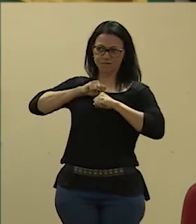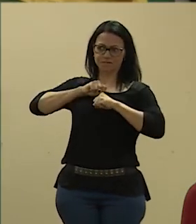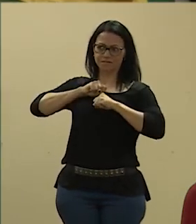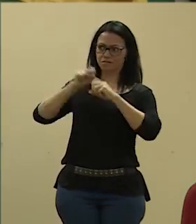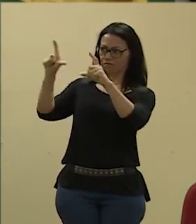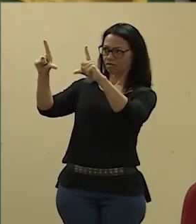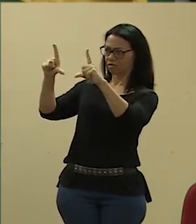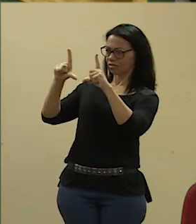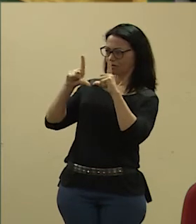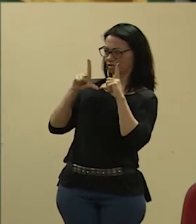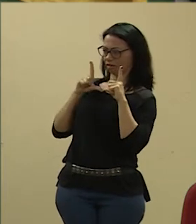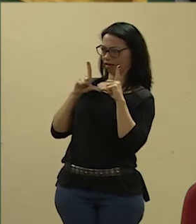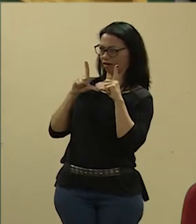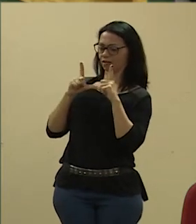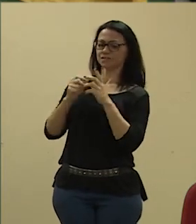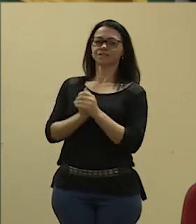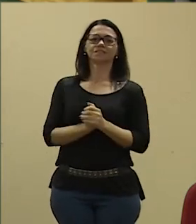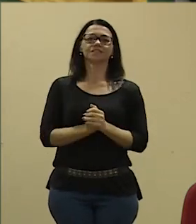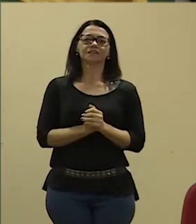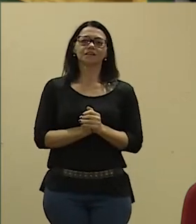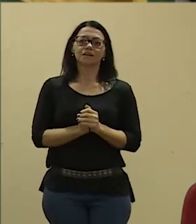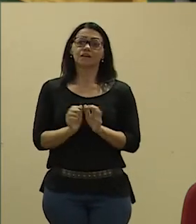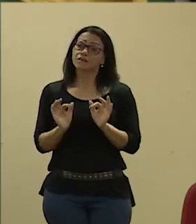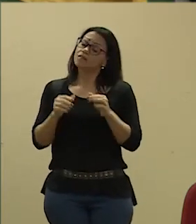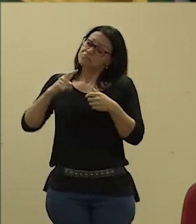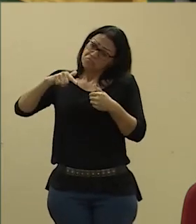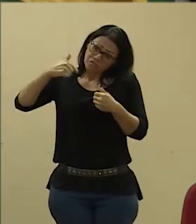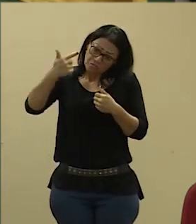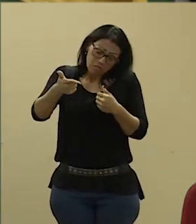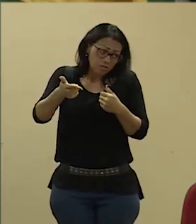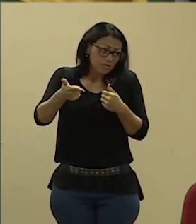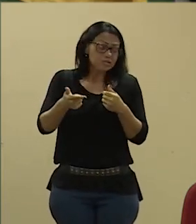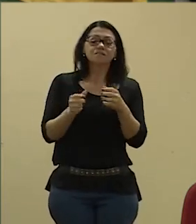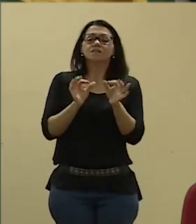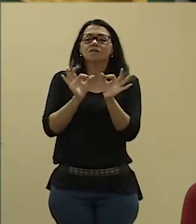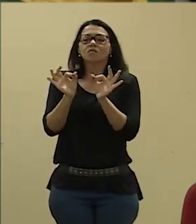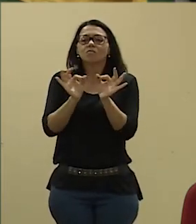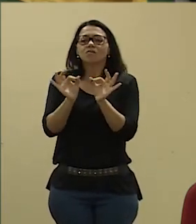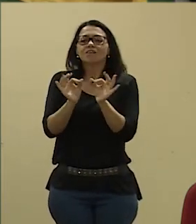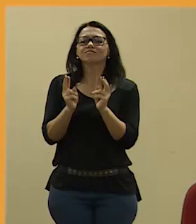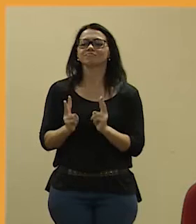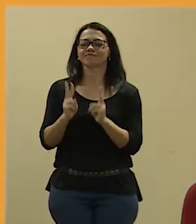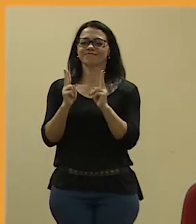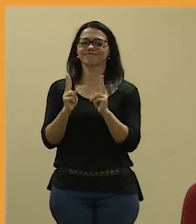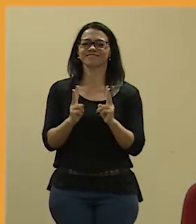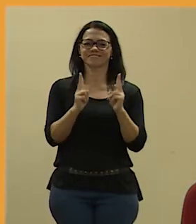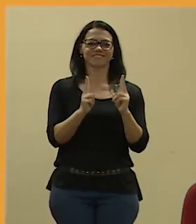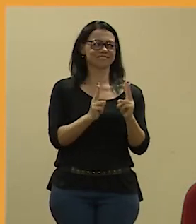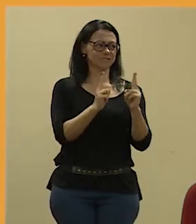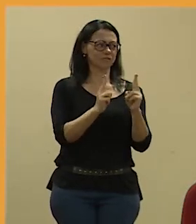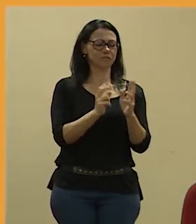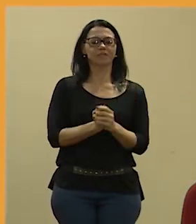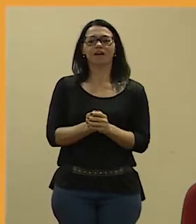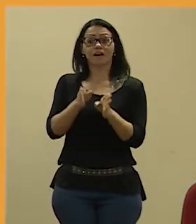isso na na sua aula e por fim que o machucam mais complexo que é o processo de edição né e aí a minha sugestão